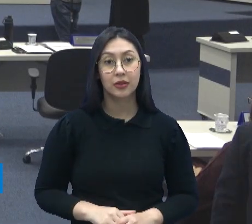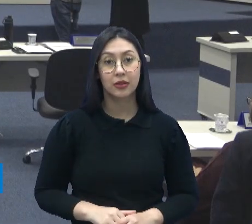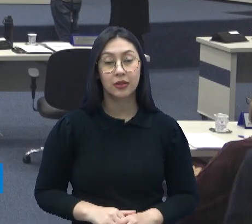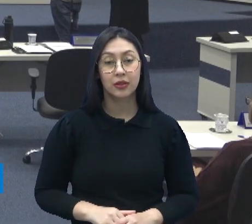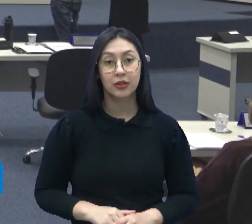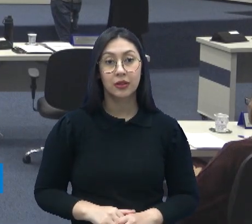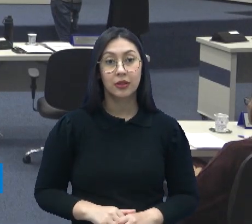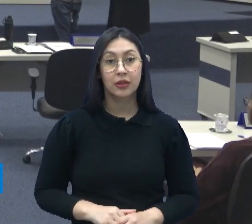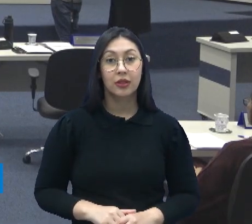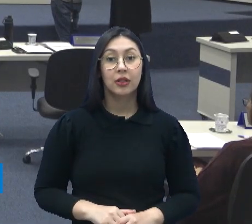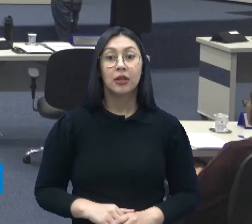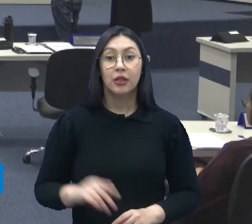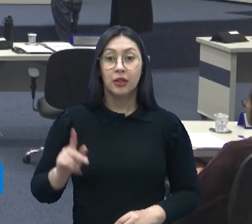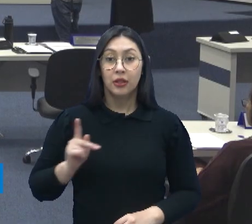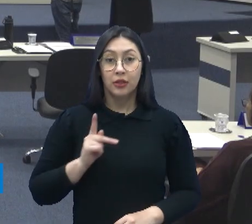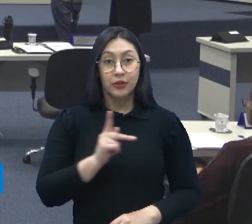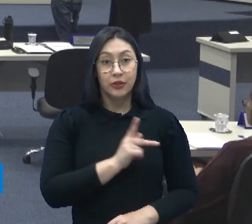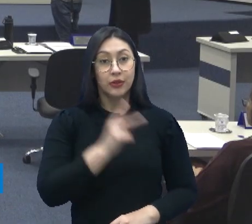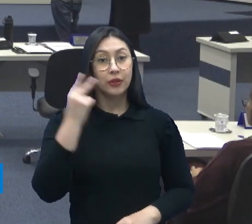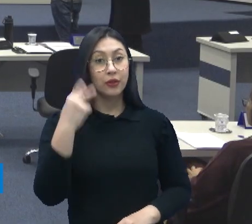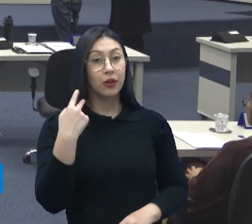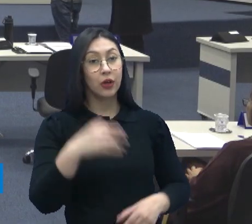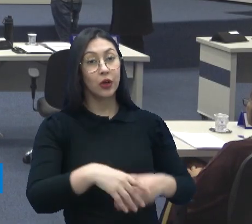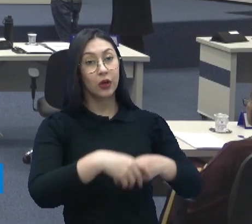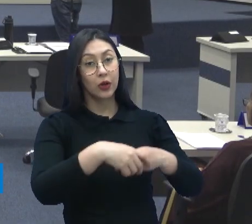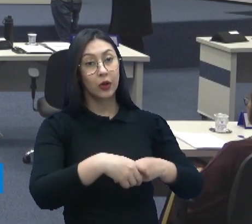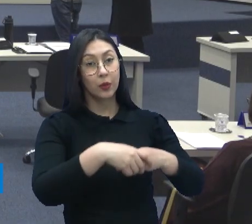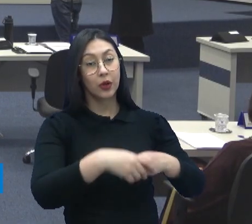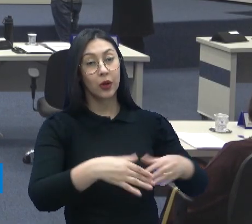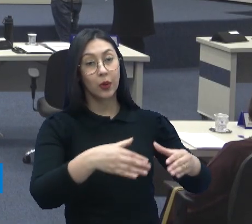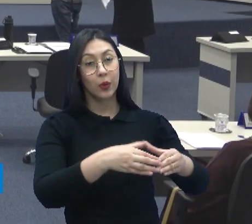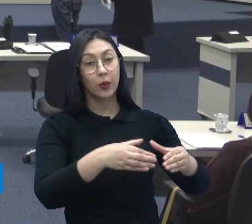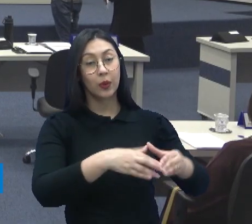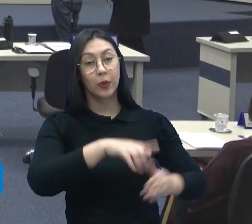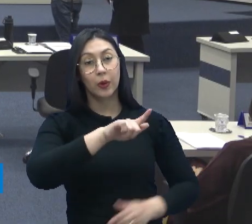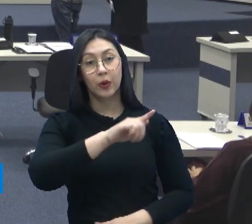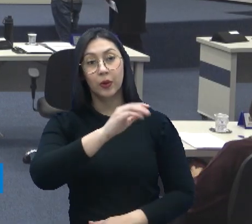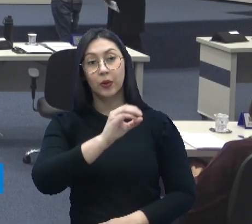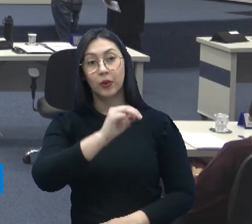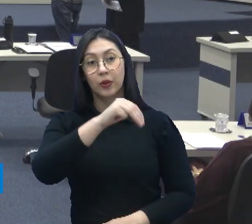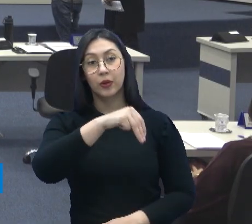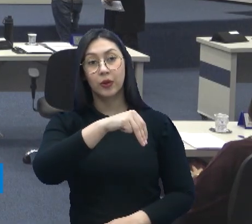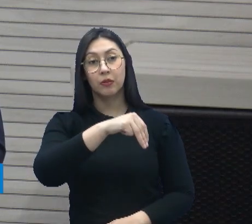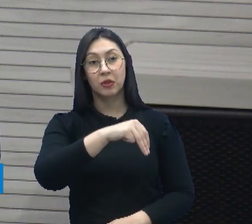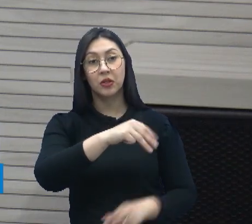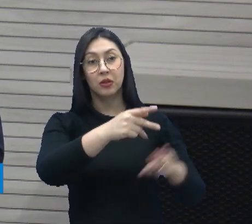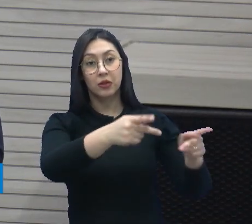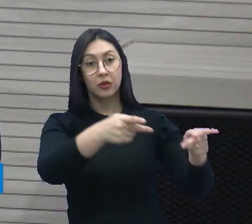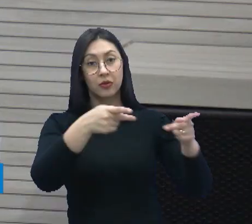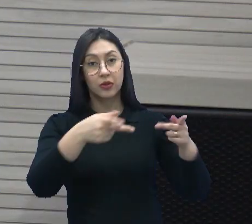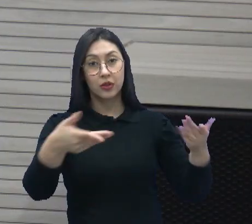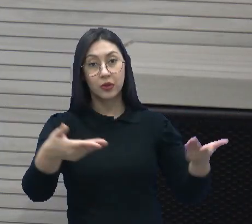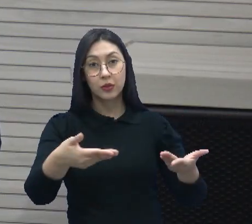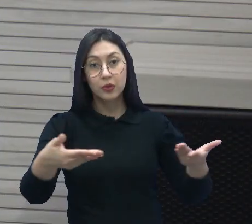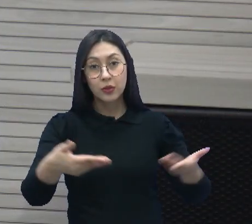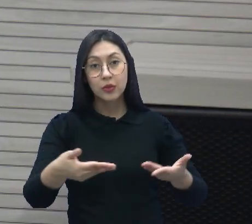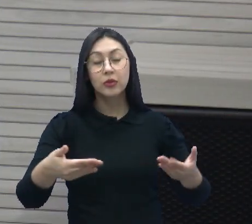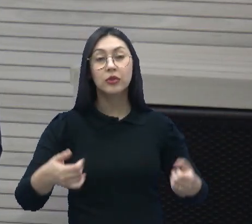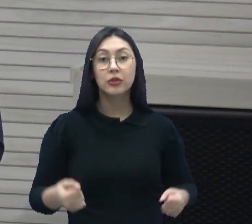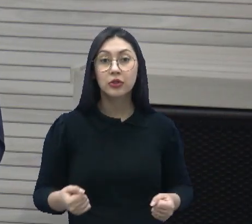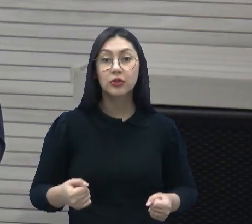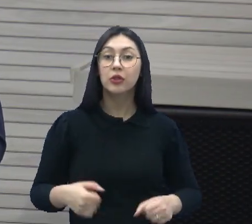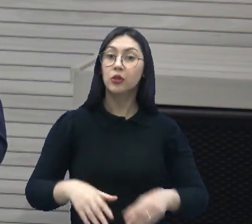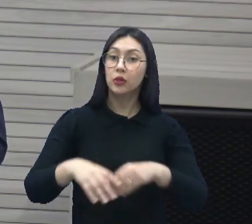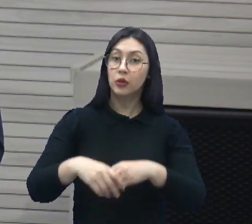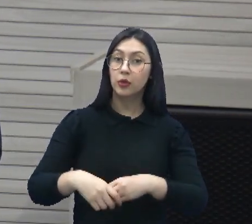Senhora presidente, senhores vereadores, cumprimentar os GCMs que estão aqui na casa, nos visitando na tarde de hoje.